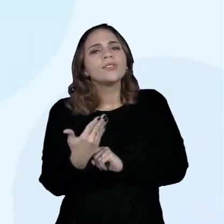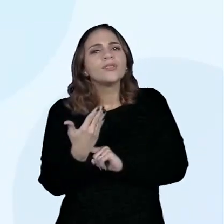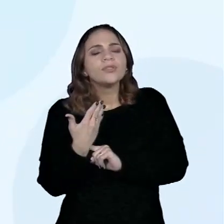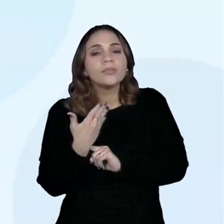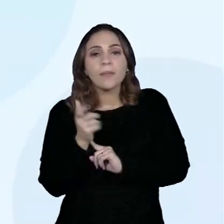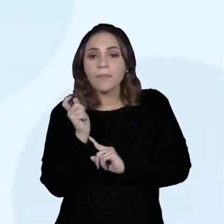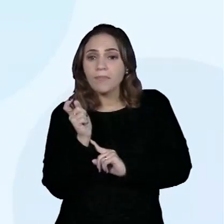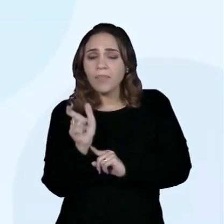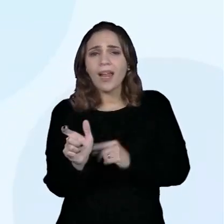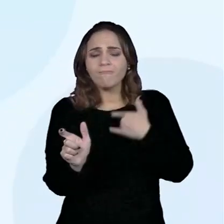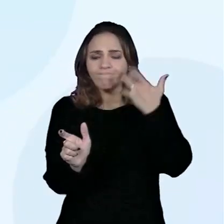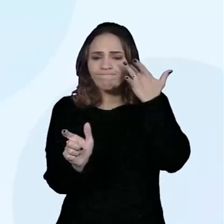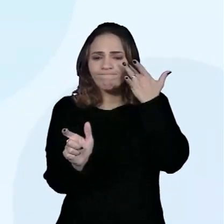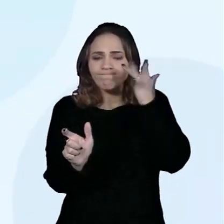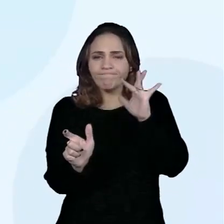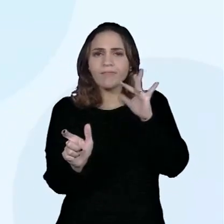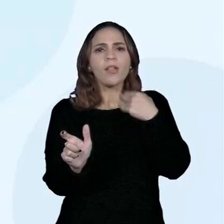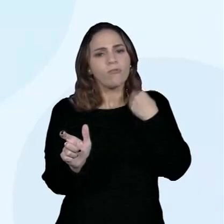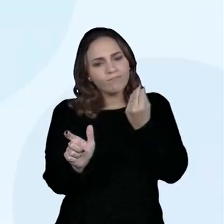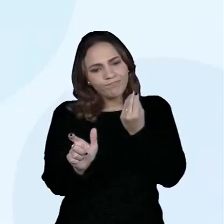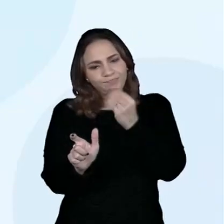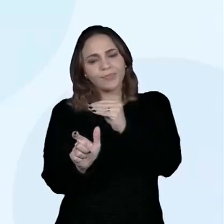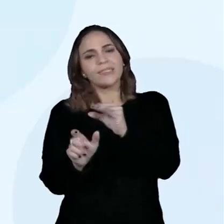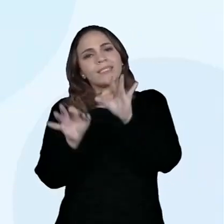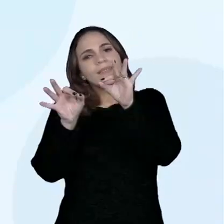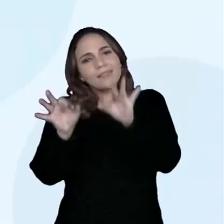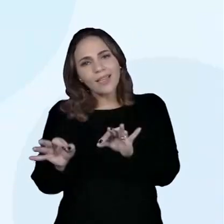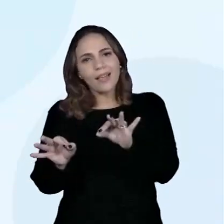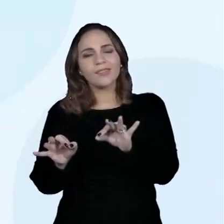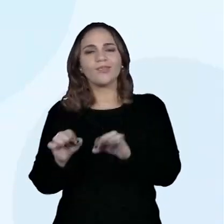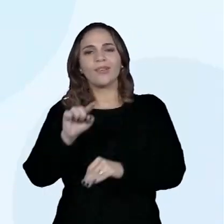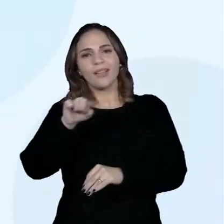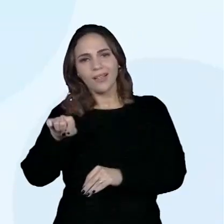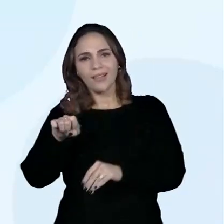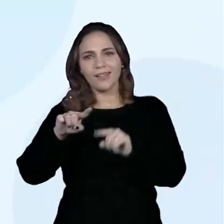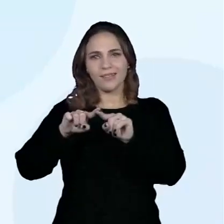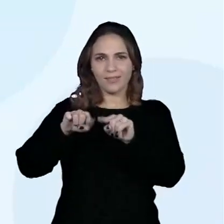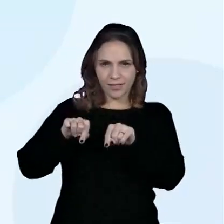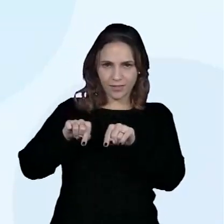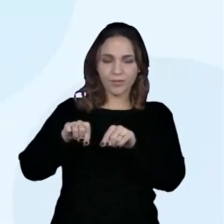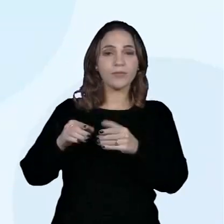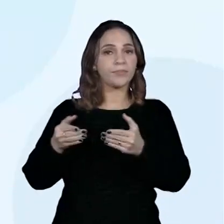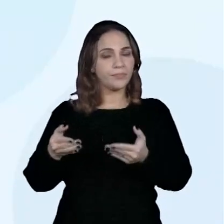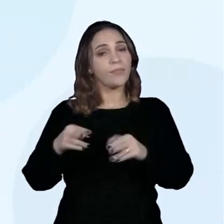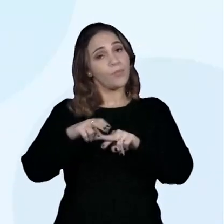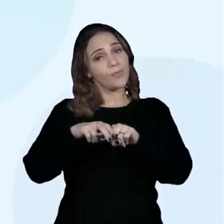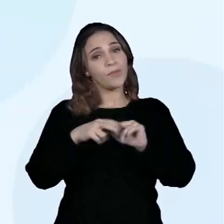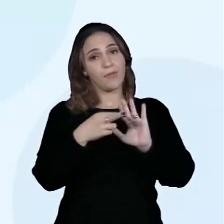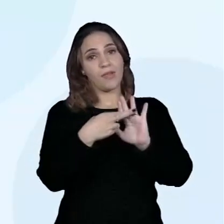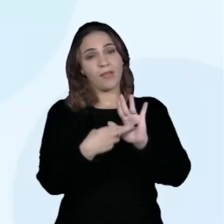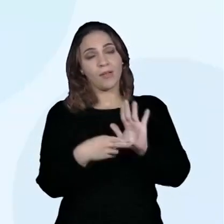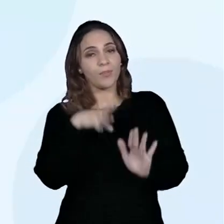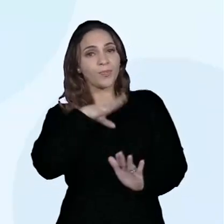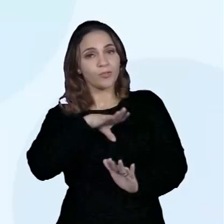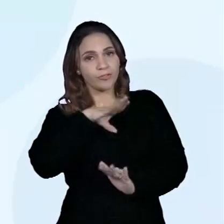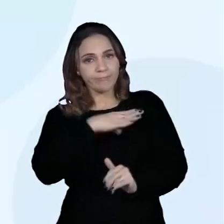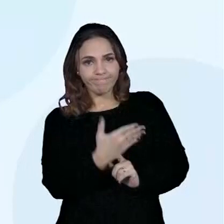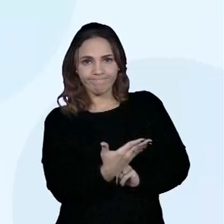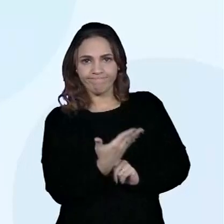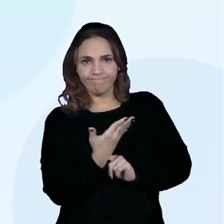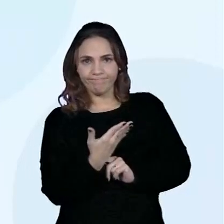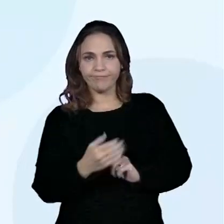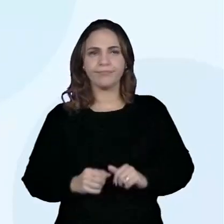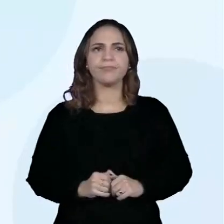as palavras corretamente. É desta forma que nós usamos as regras. E